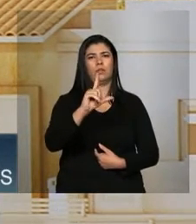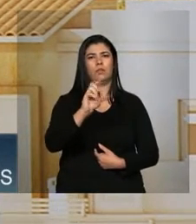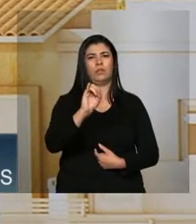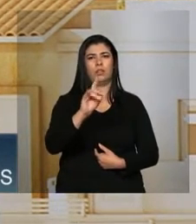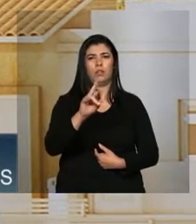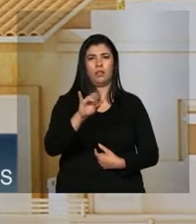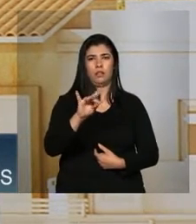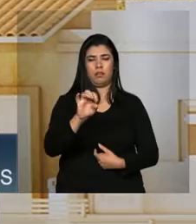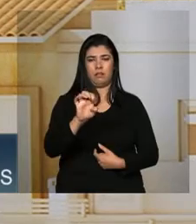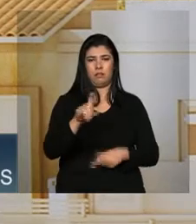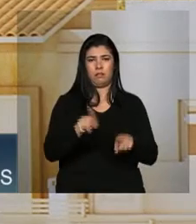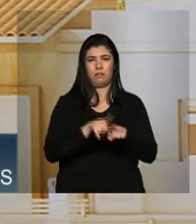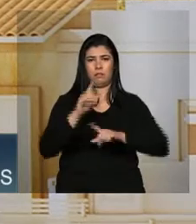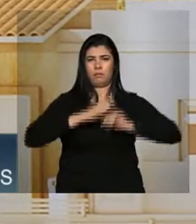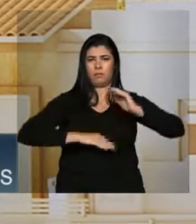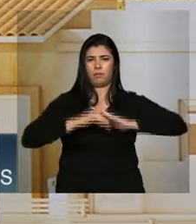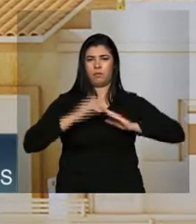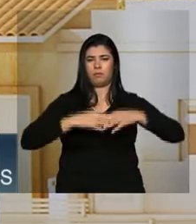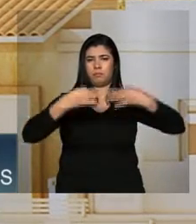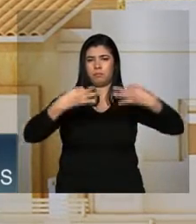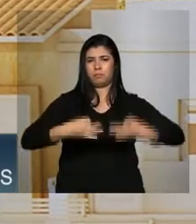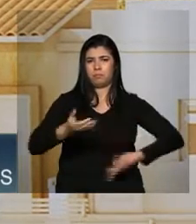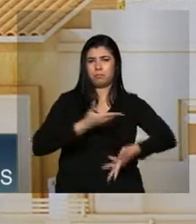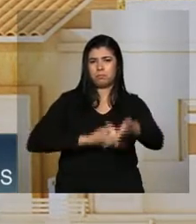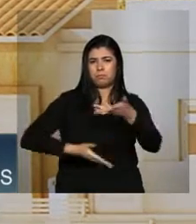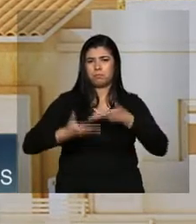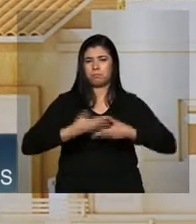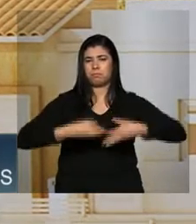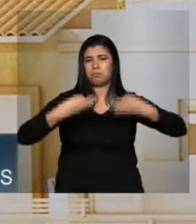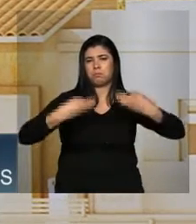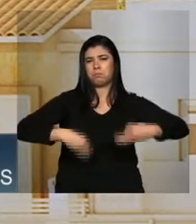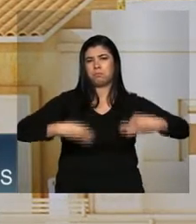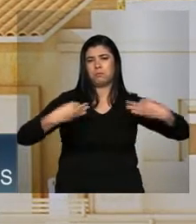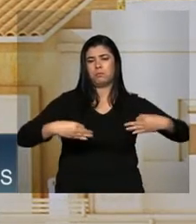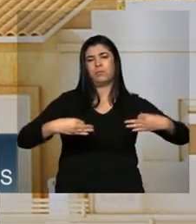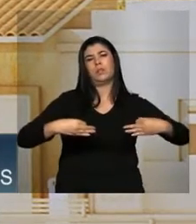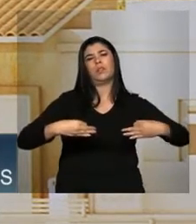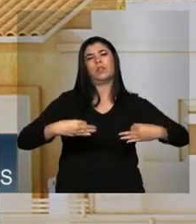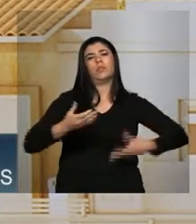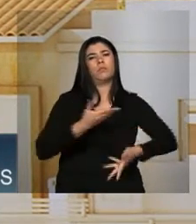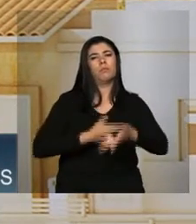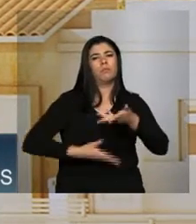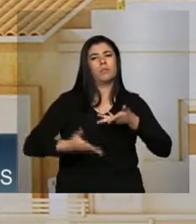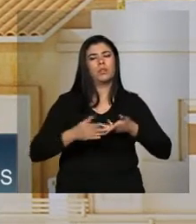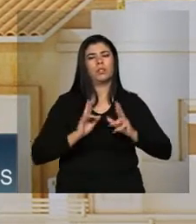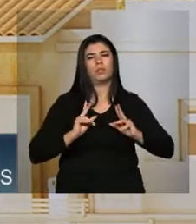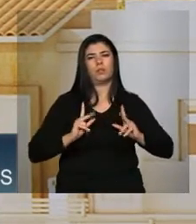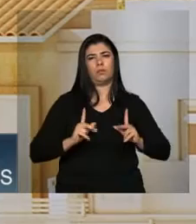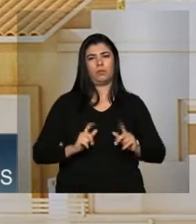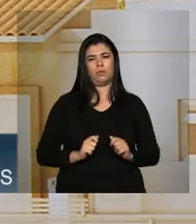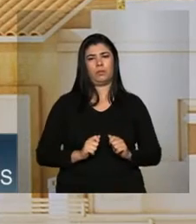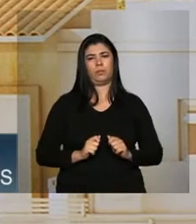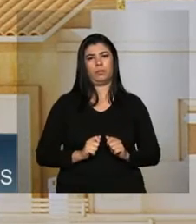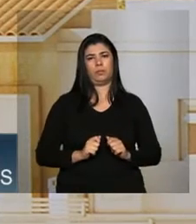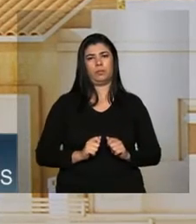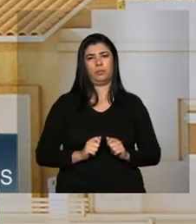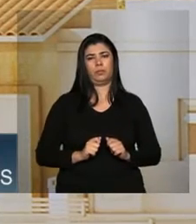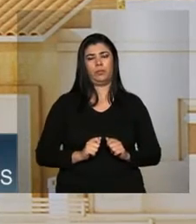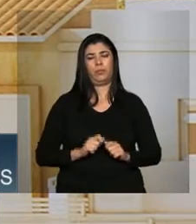profissionalismo atendimento absolutamente humanizado e